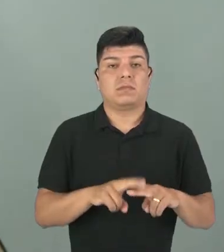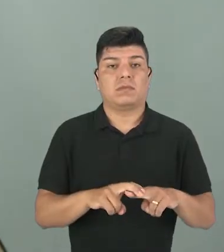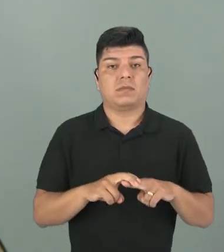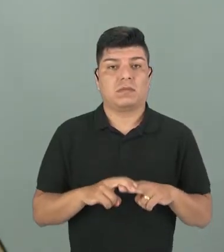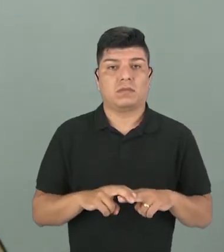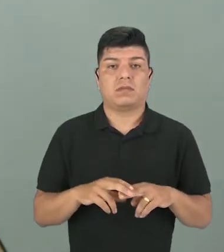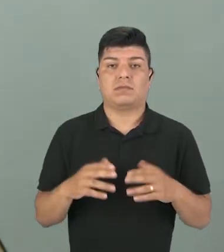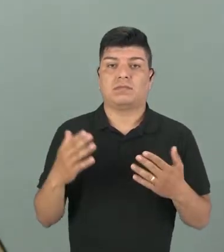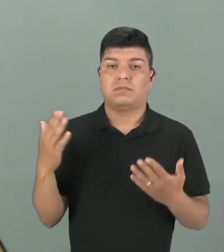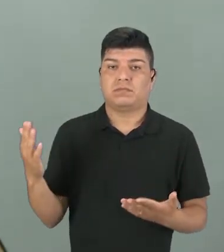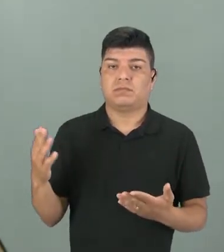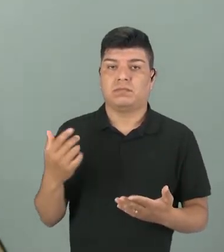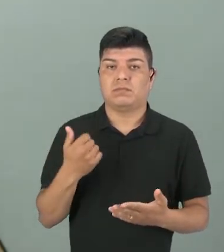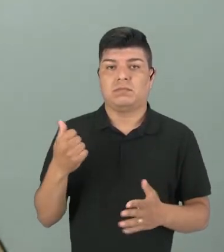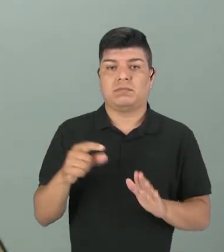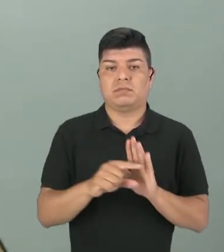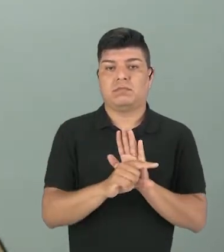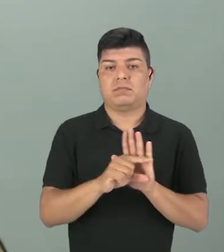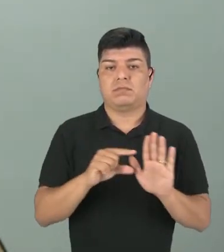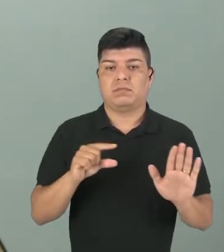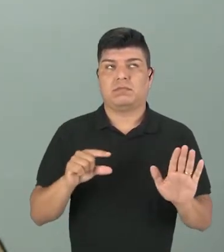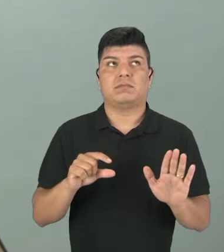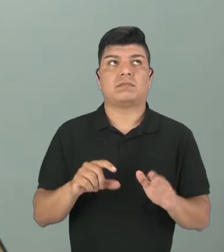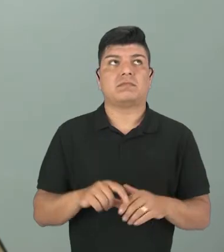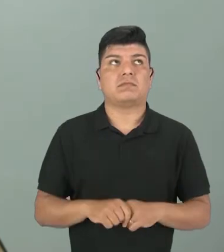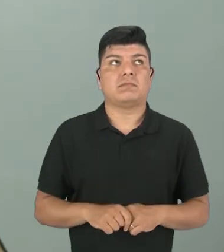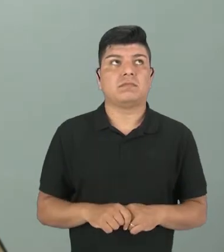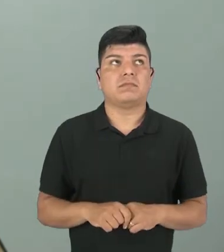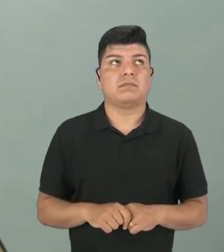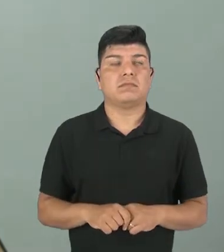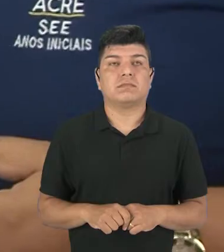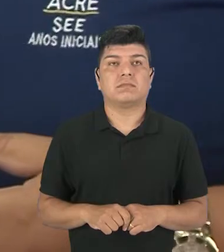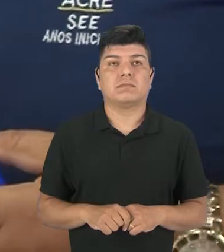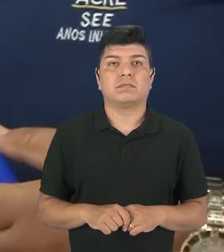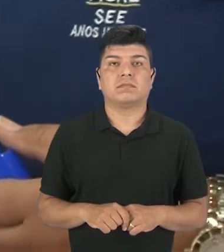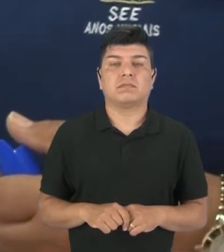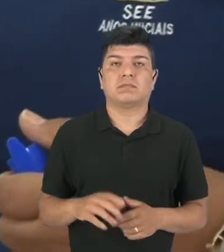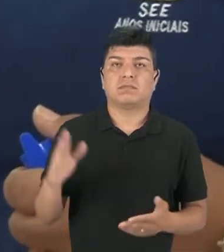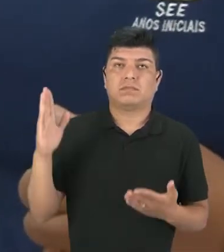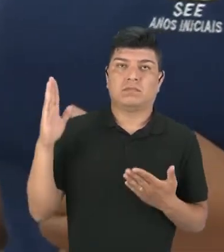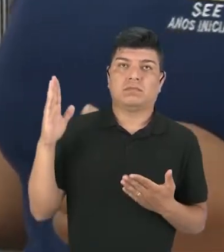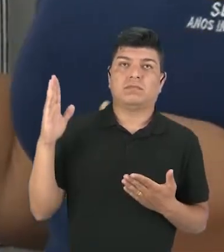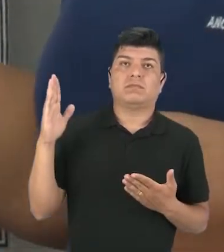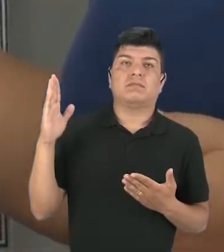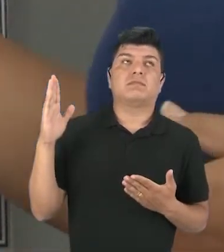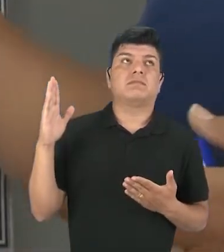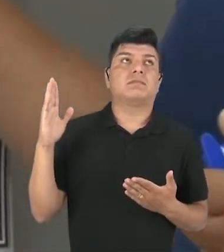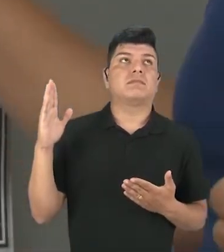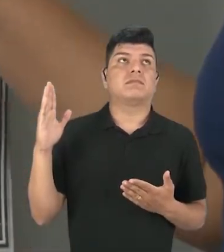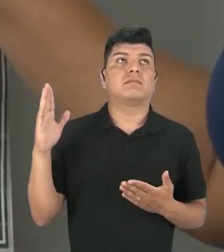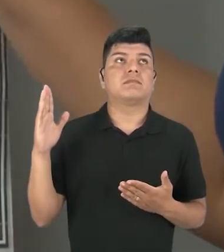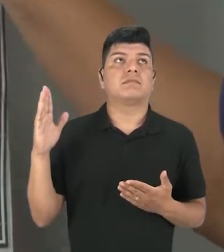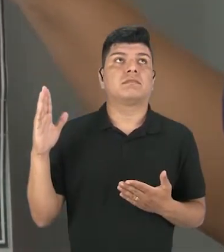Então, neste primeiro parágrafo, eu vou fazer a marcação.